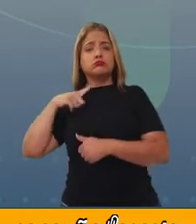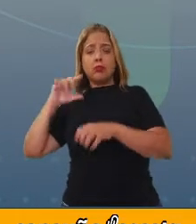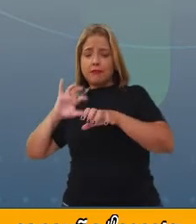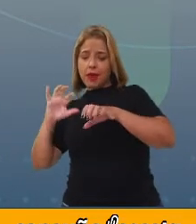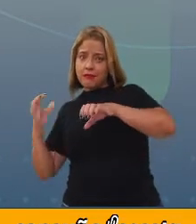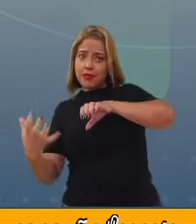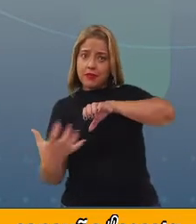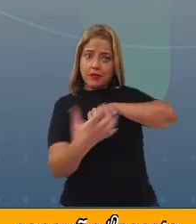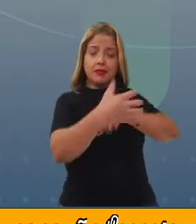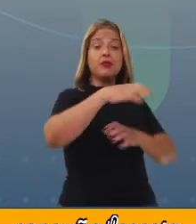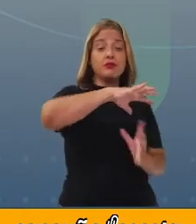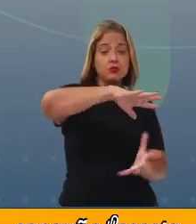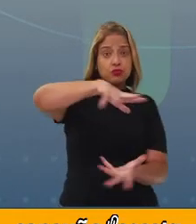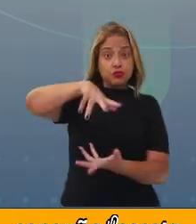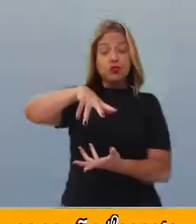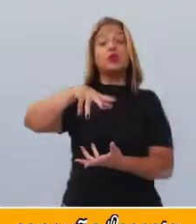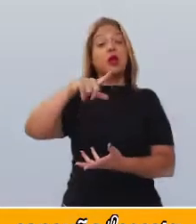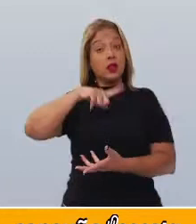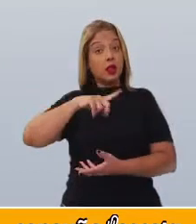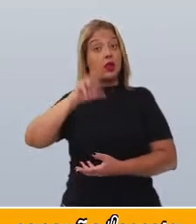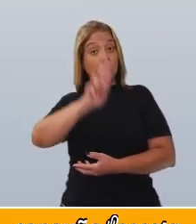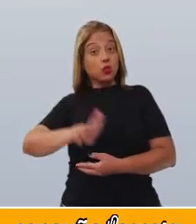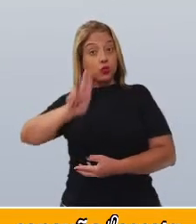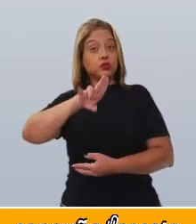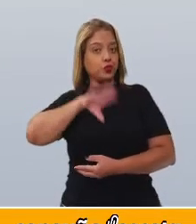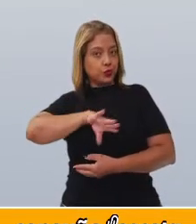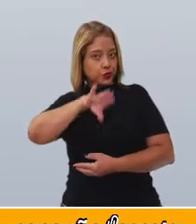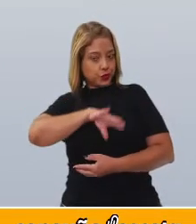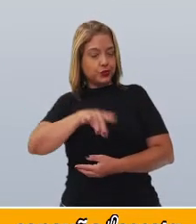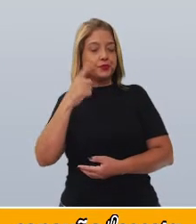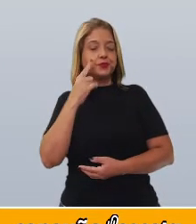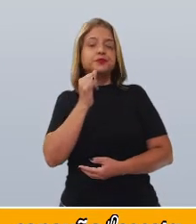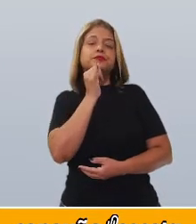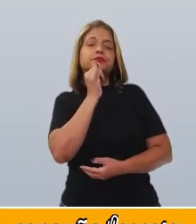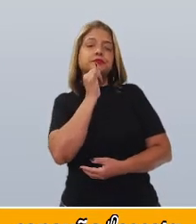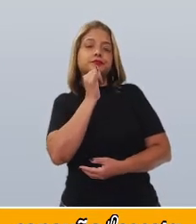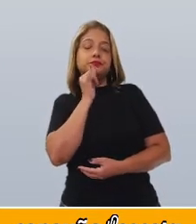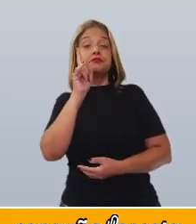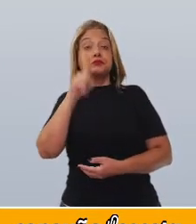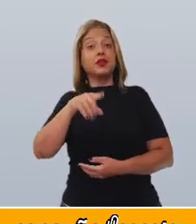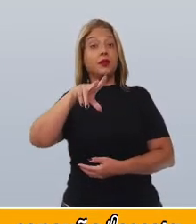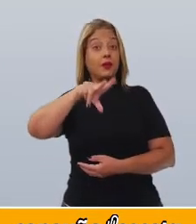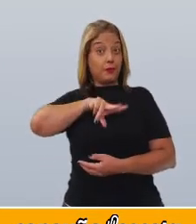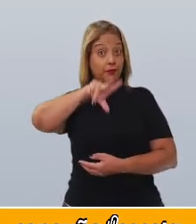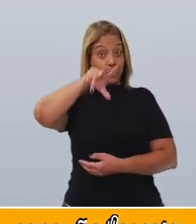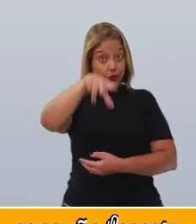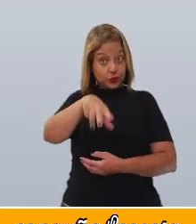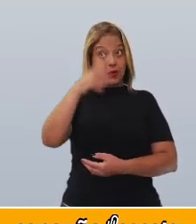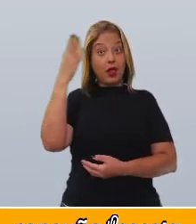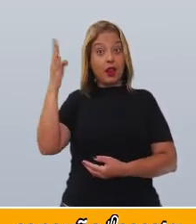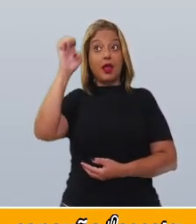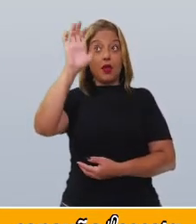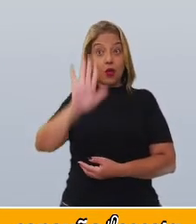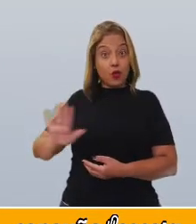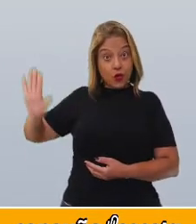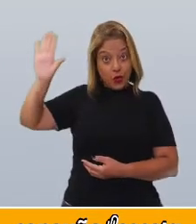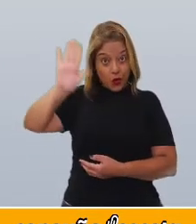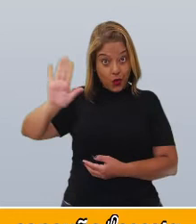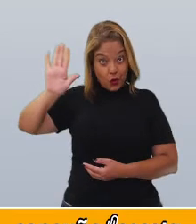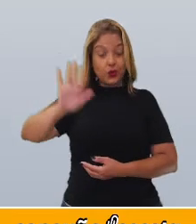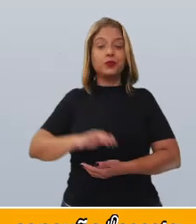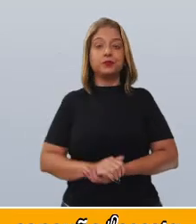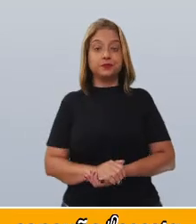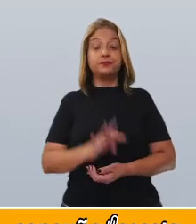que também falam essa língua. Por exemplo, Portugal, lá na Europa,